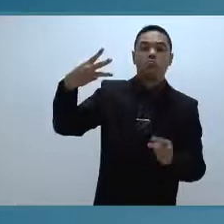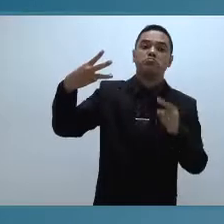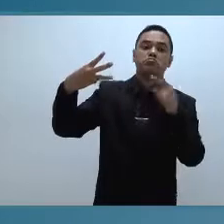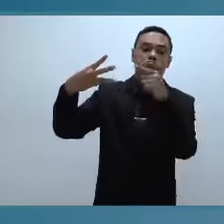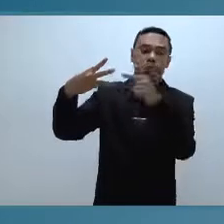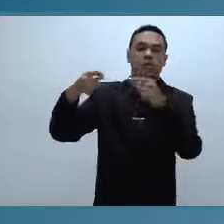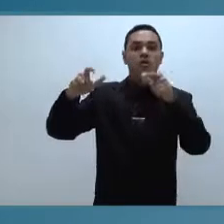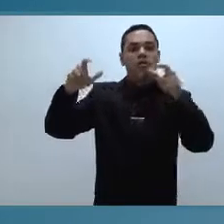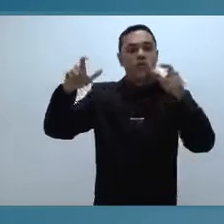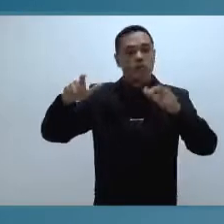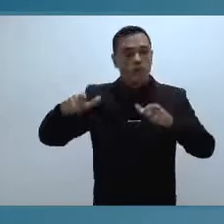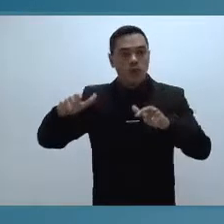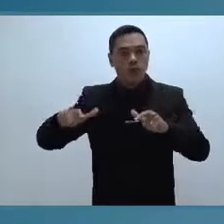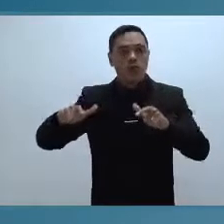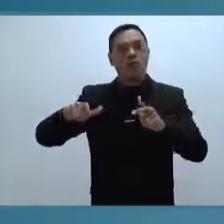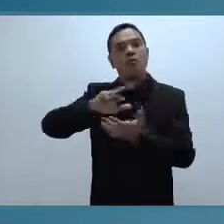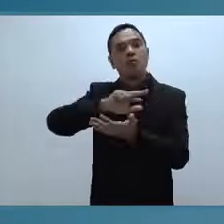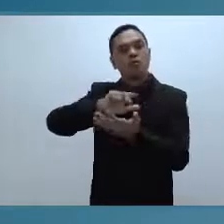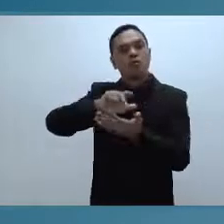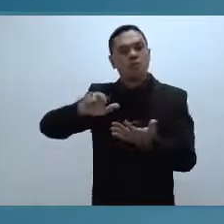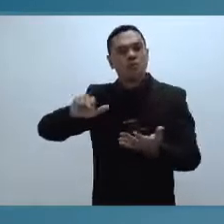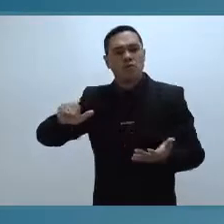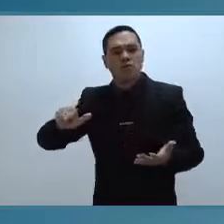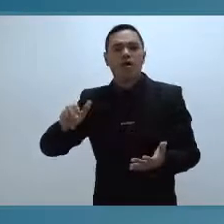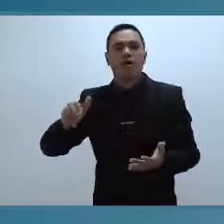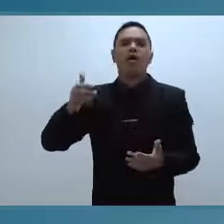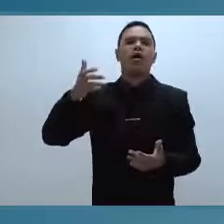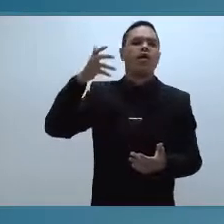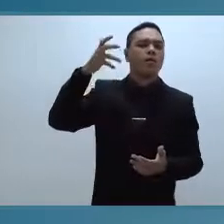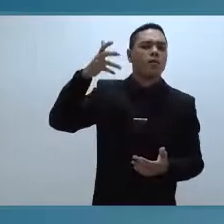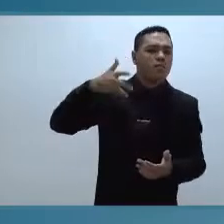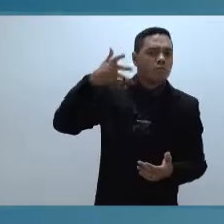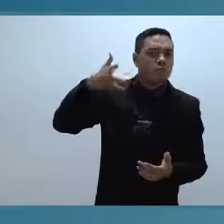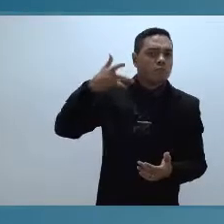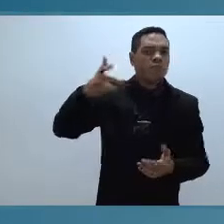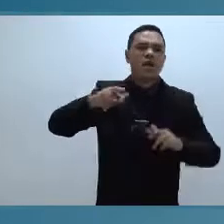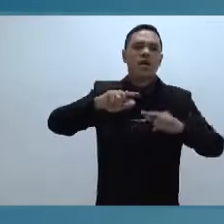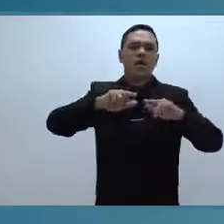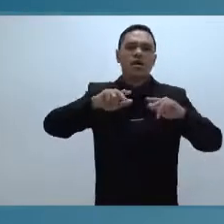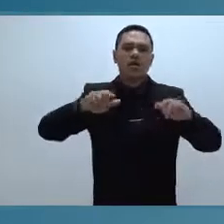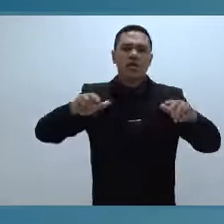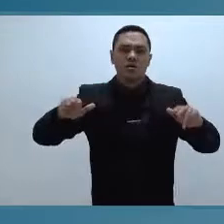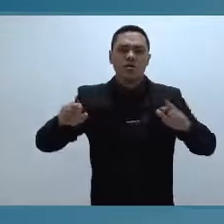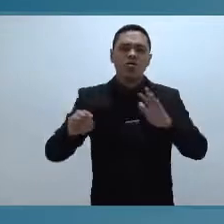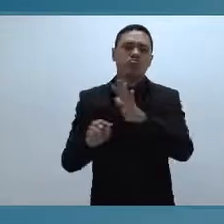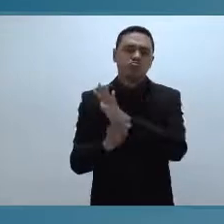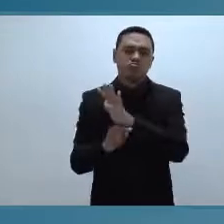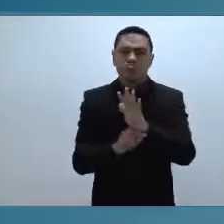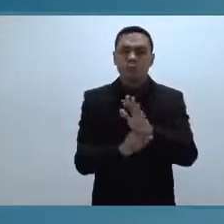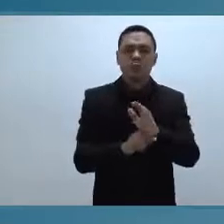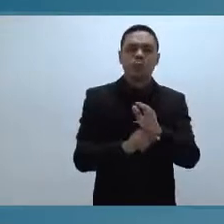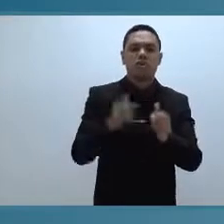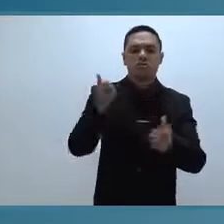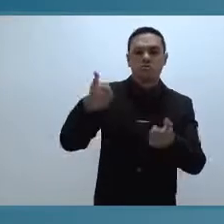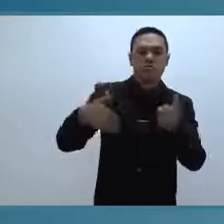Cível, Sala do Projeto Porto Seguro, primeiro andar, prédio